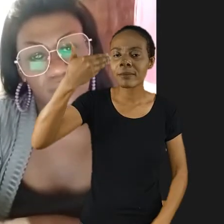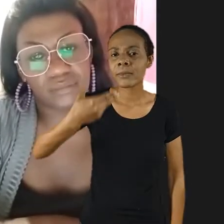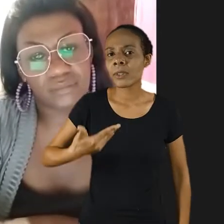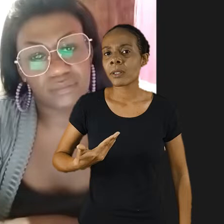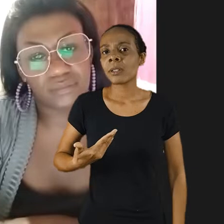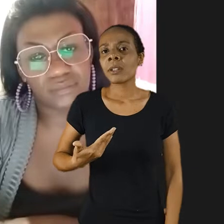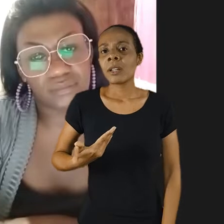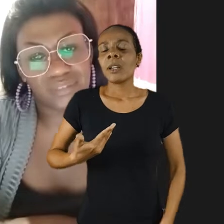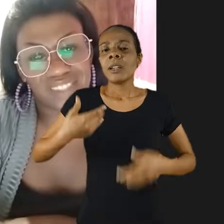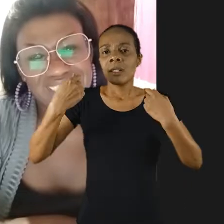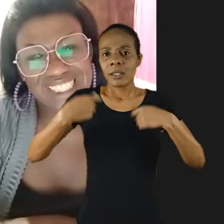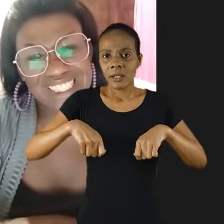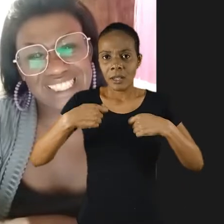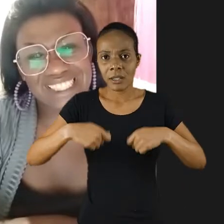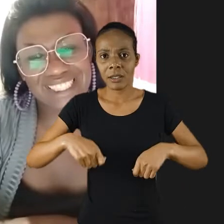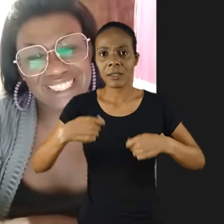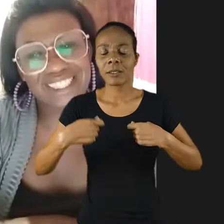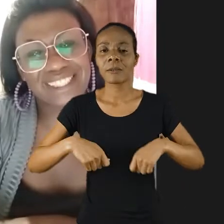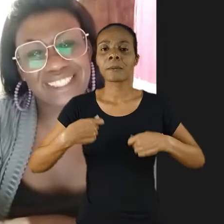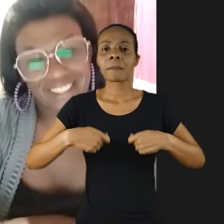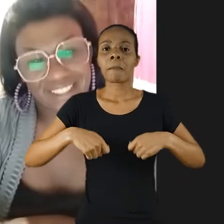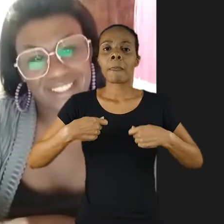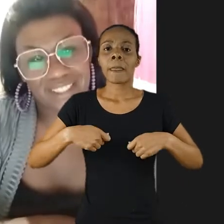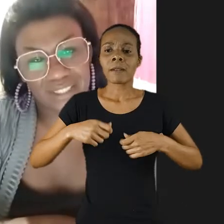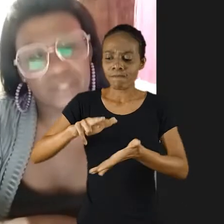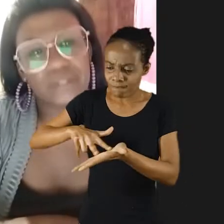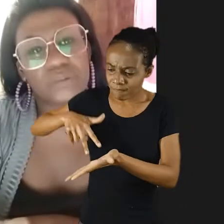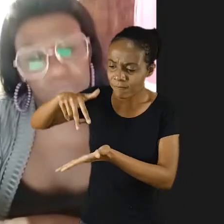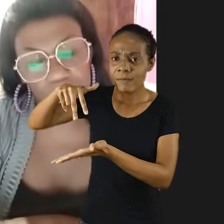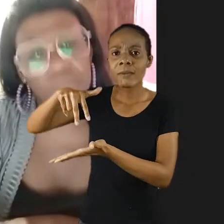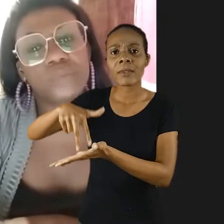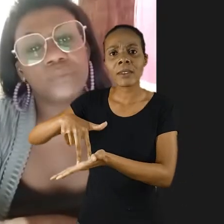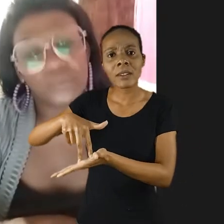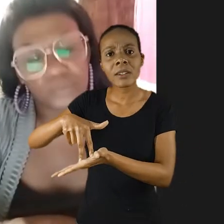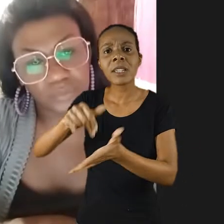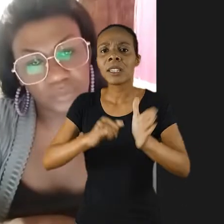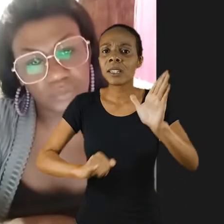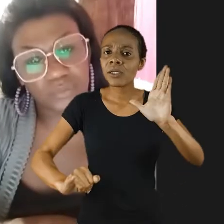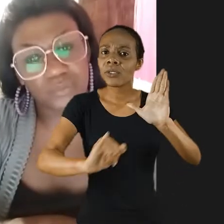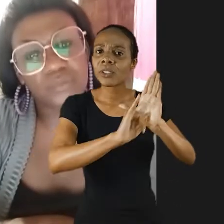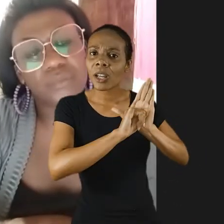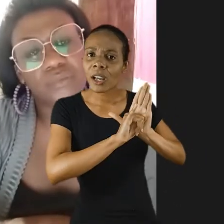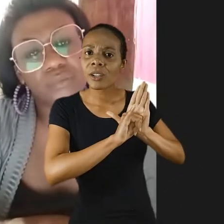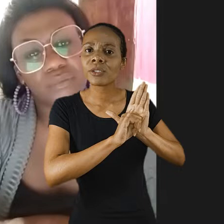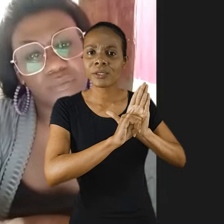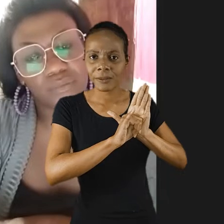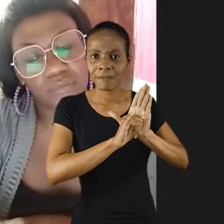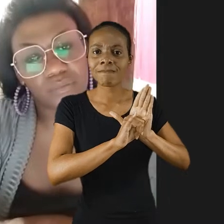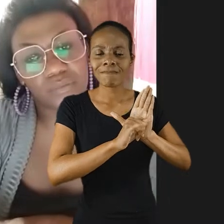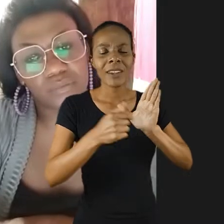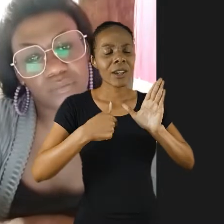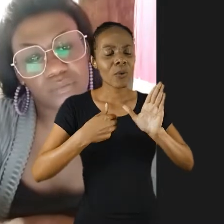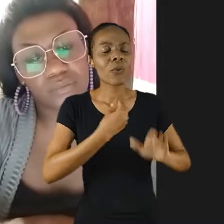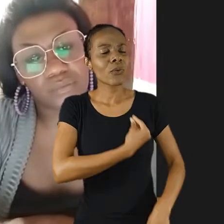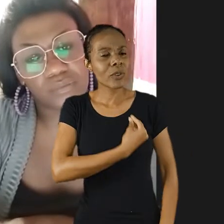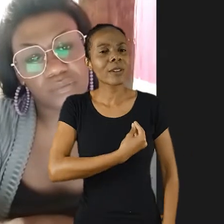que precisa se levantar, despertar sua autonomia, sua identidade, eu ainda tenho muito para viver aqui. E é isso que me